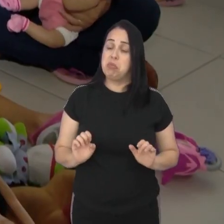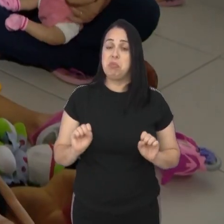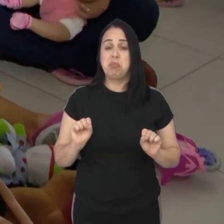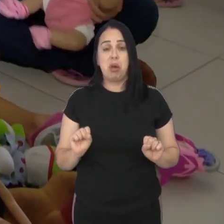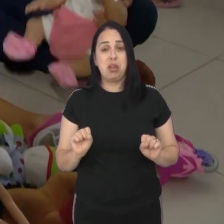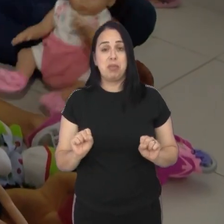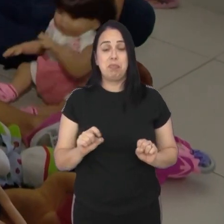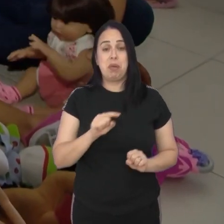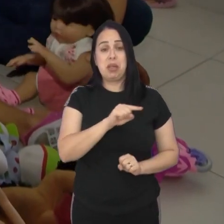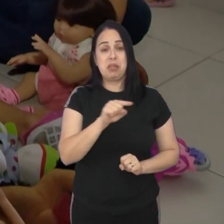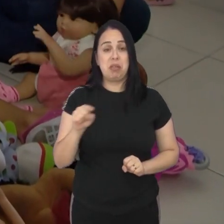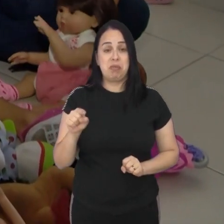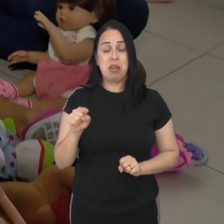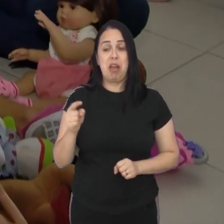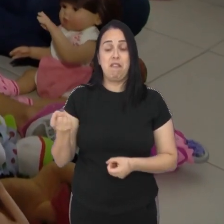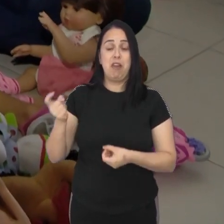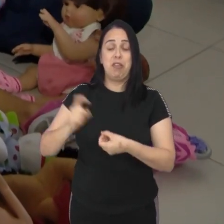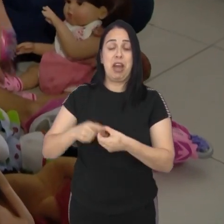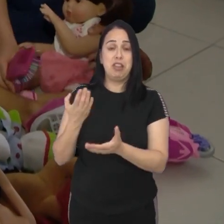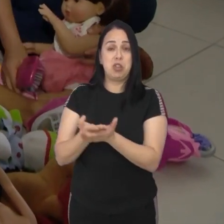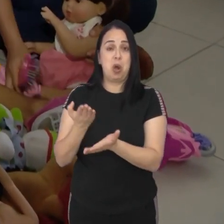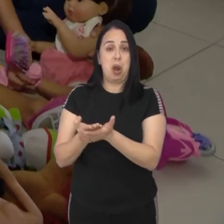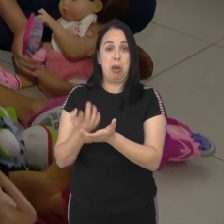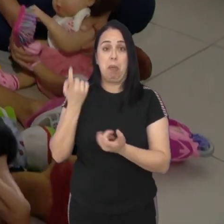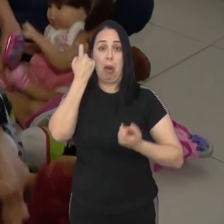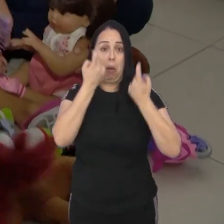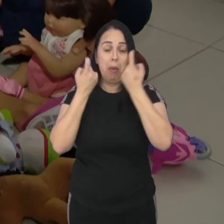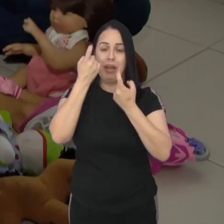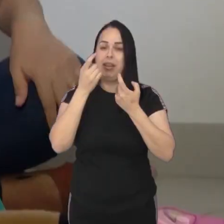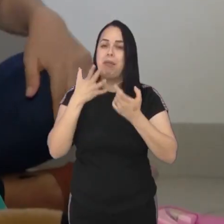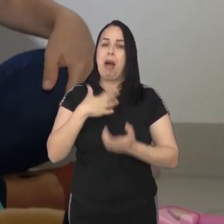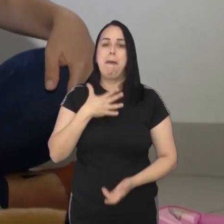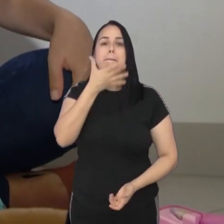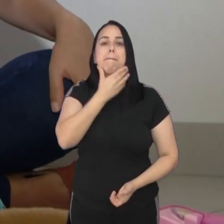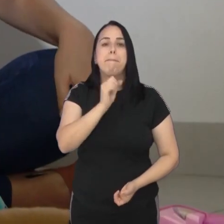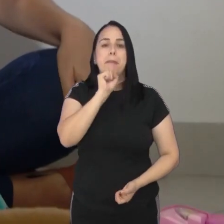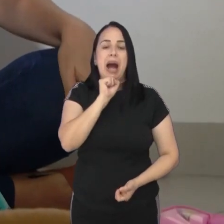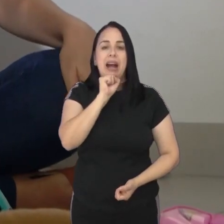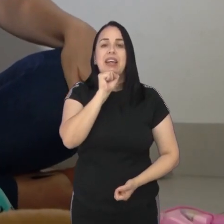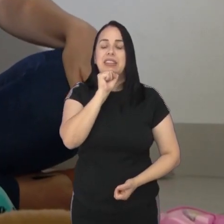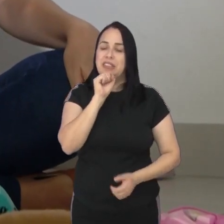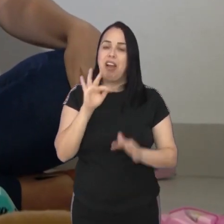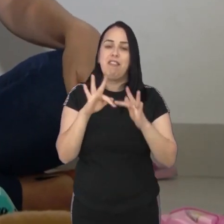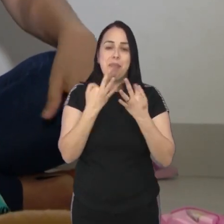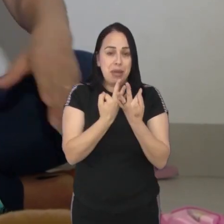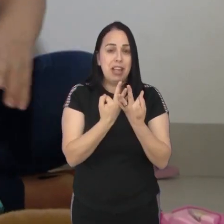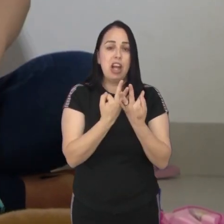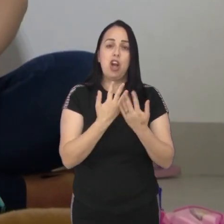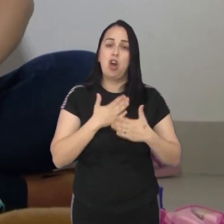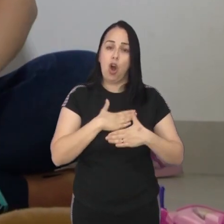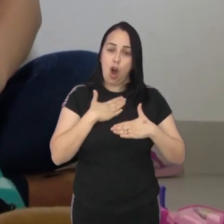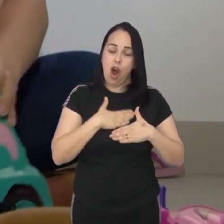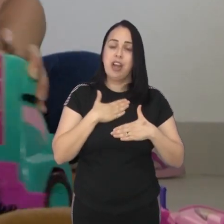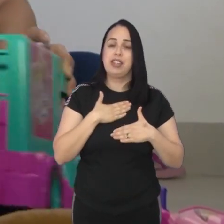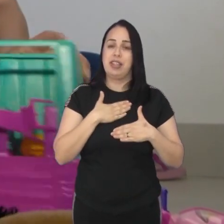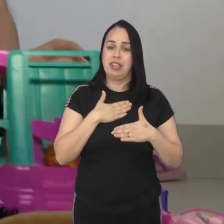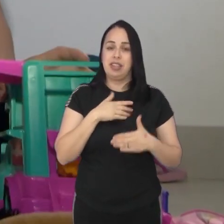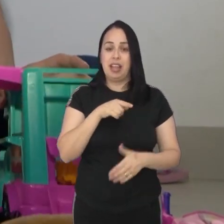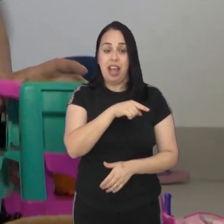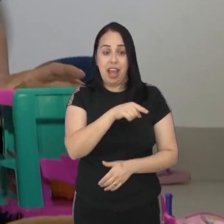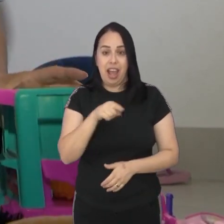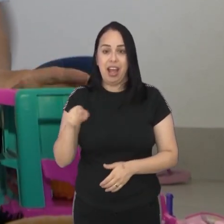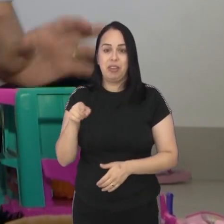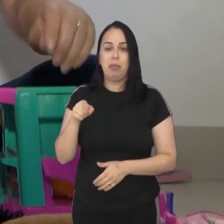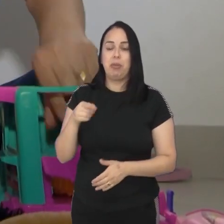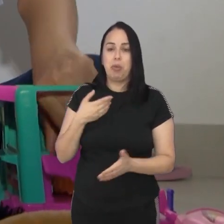que pode parecer tortura para os filhos é a alegria dos pais. A Pamile, mãe da Eloá, diz que no início do ano letivo